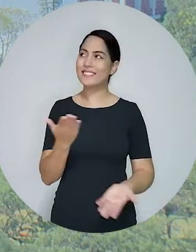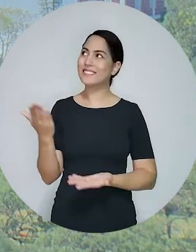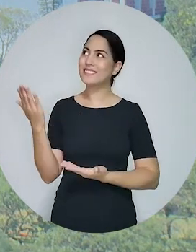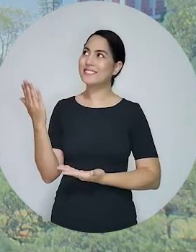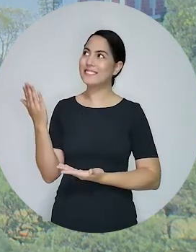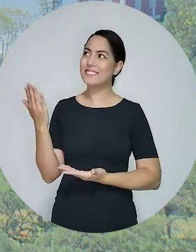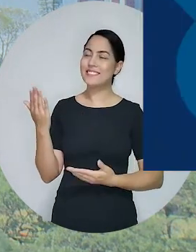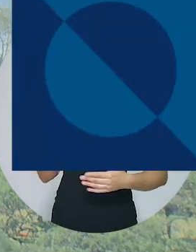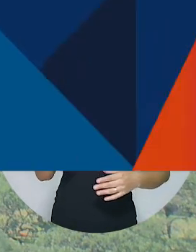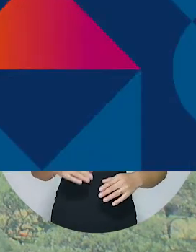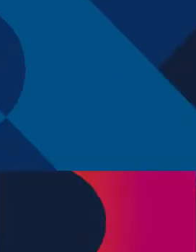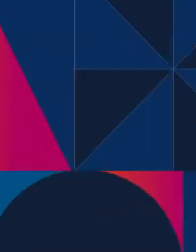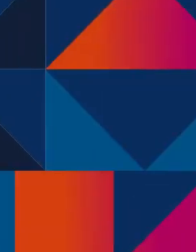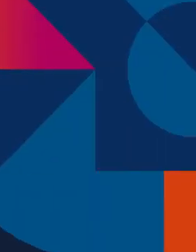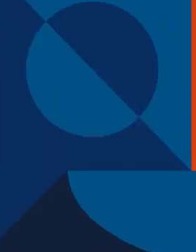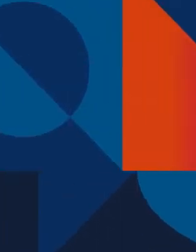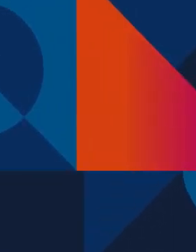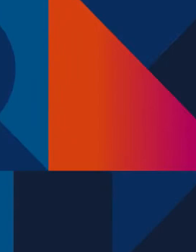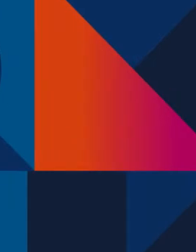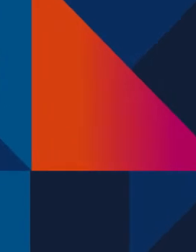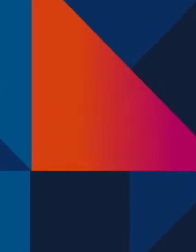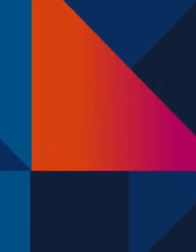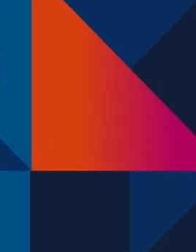realidade. Acompanhe.